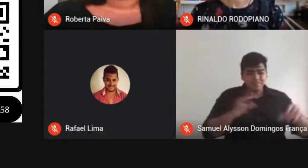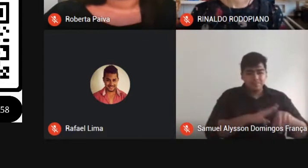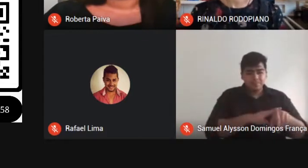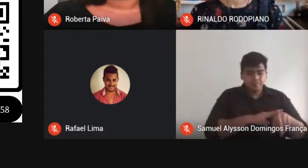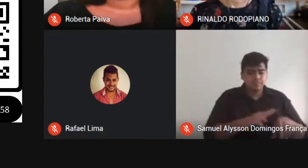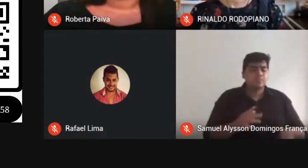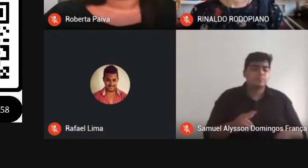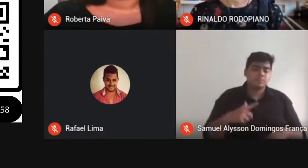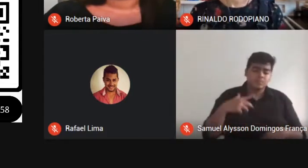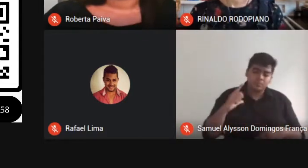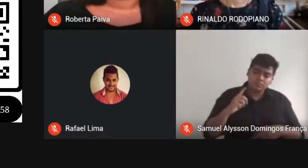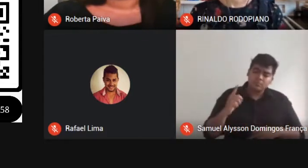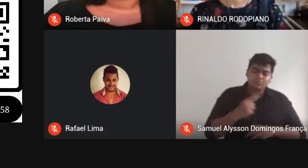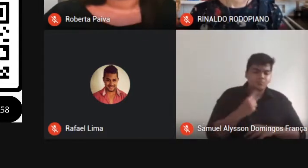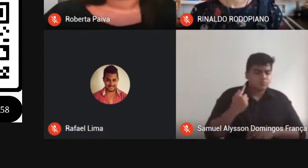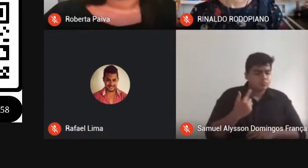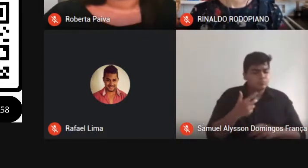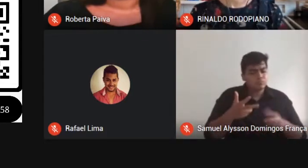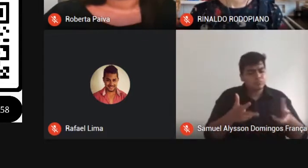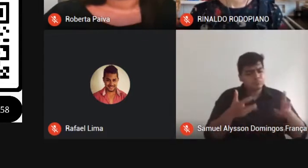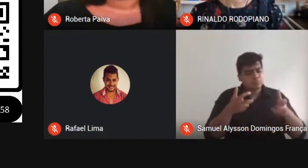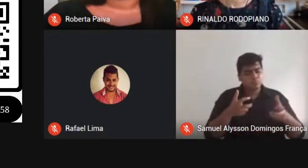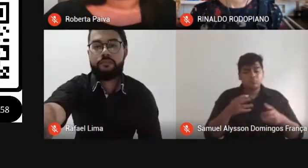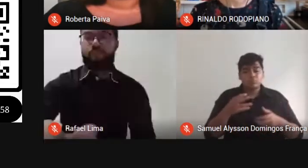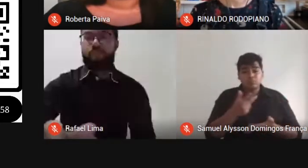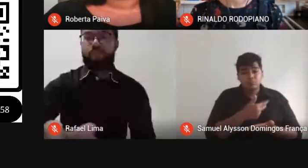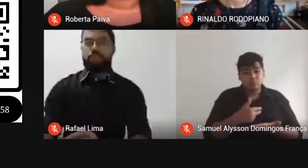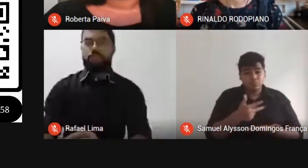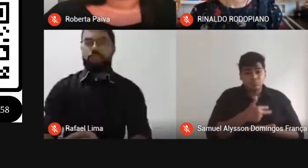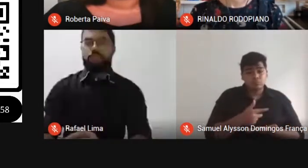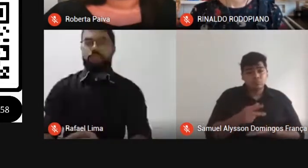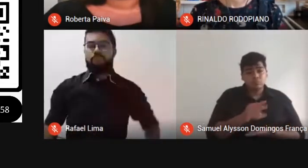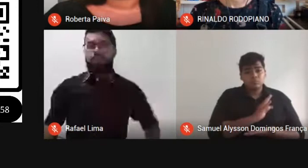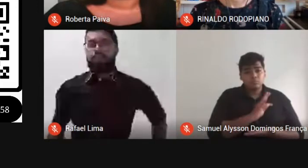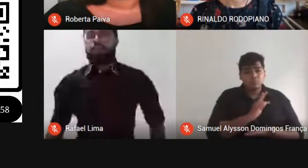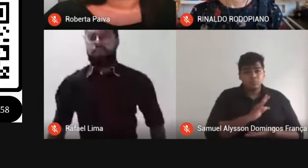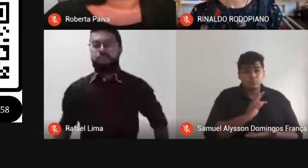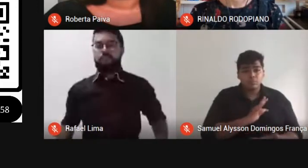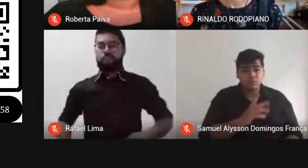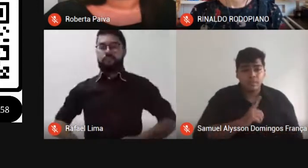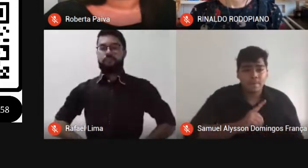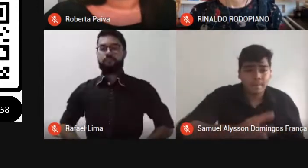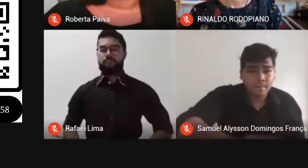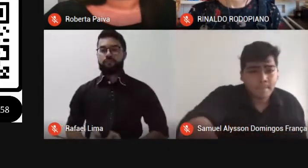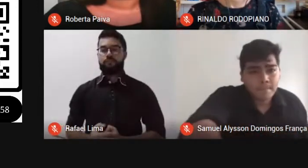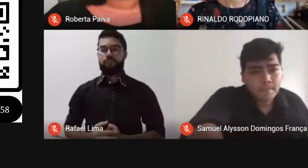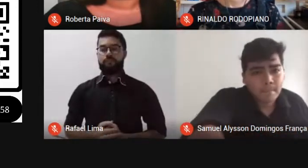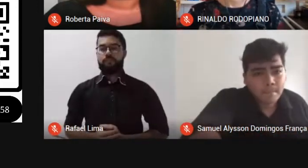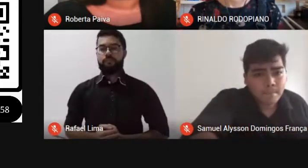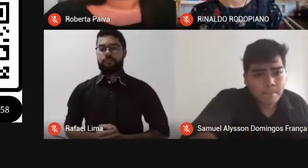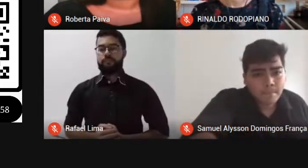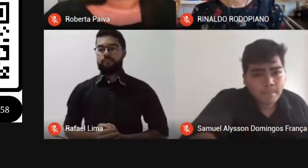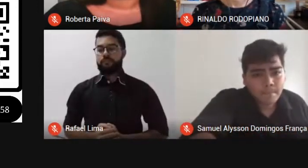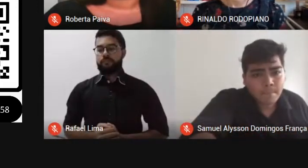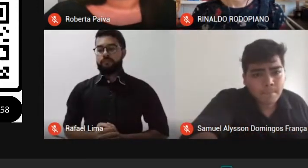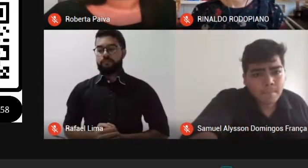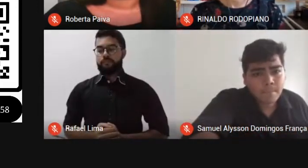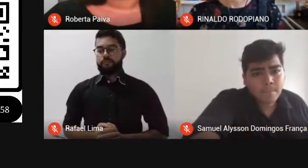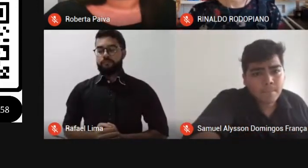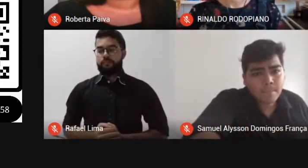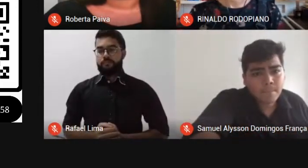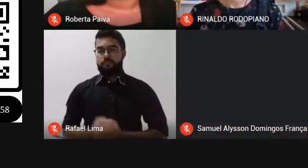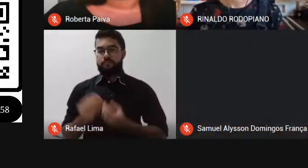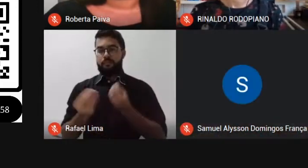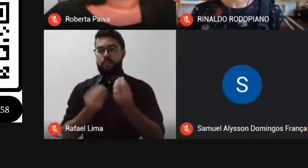aí a gente entendeu que o desenho técnico surgia para chegar a esse processo de fabricação, né? Ele vem na etapa final,